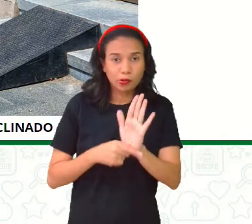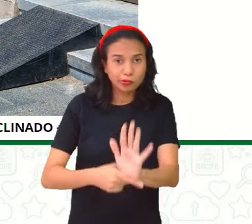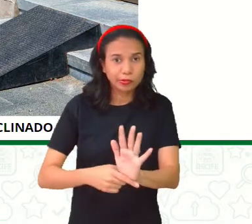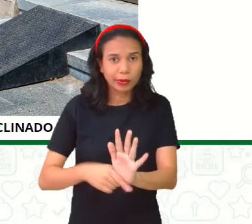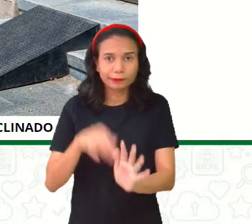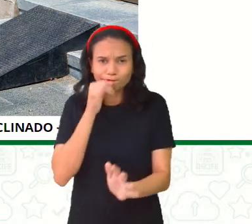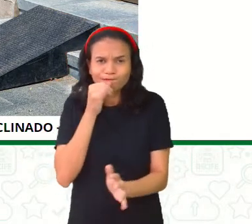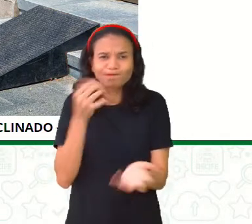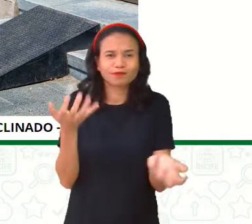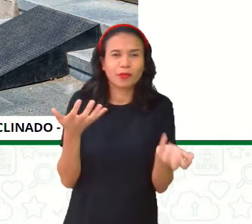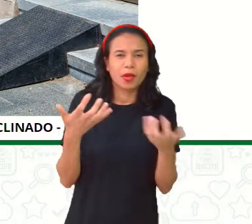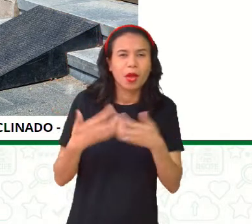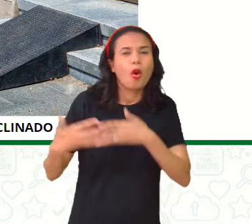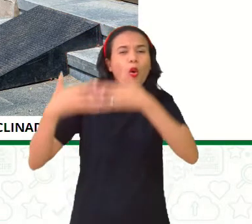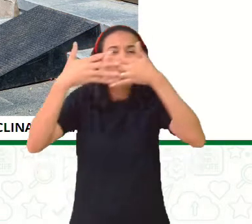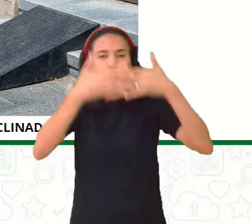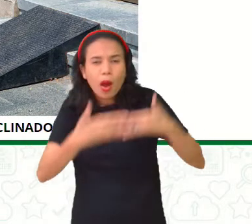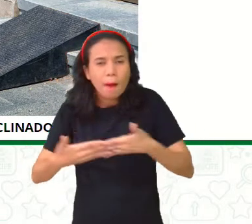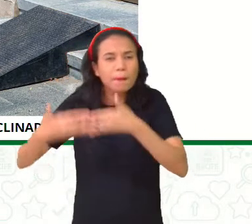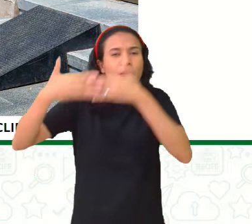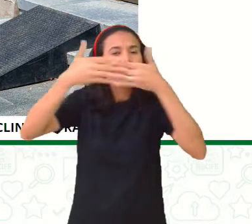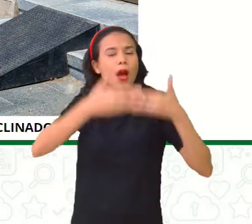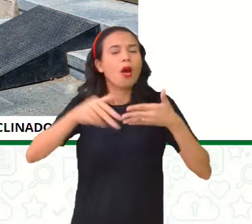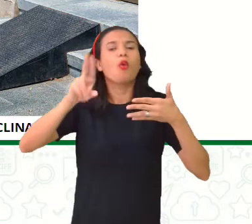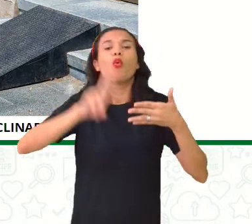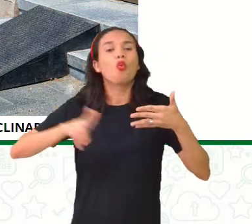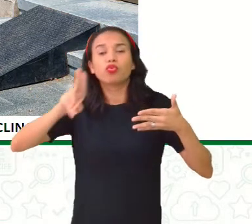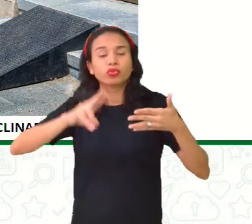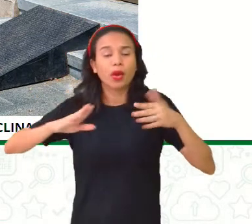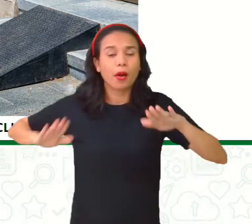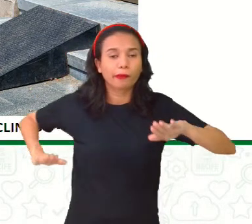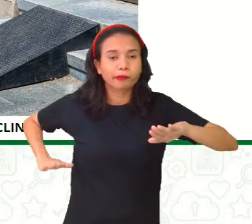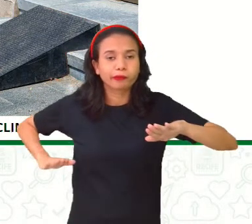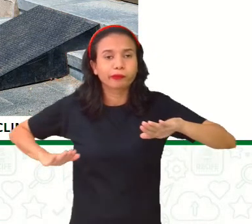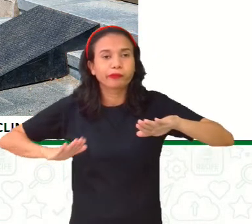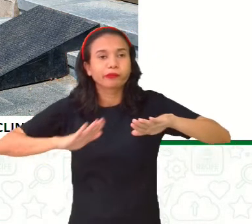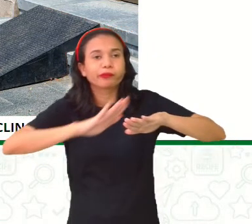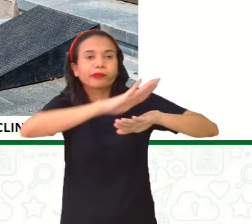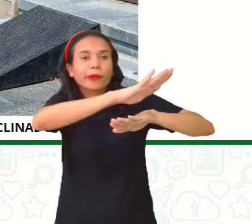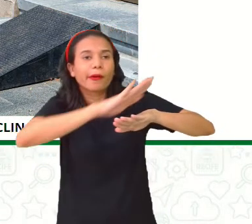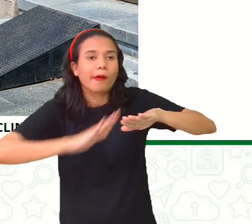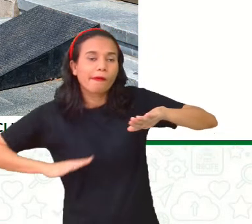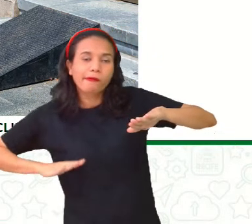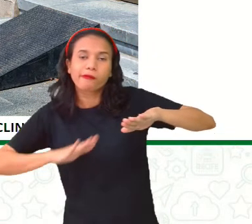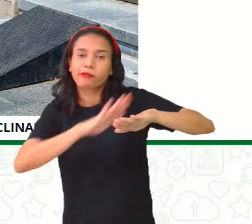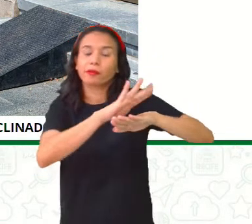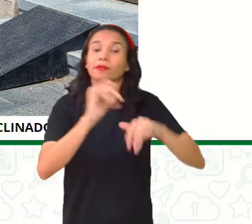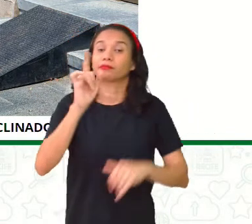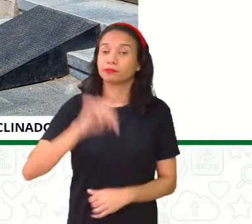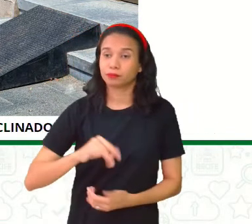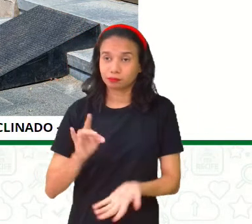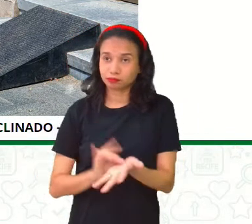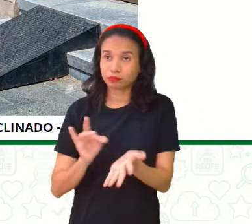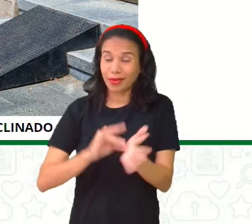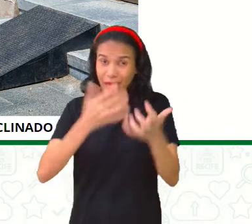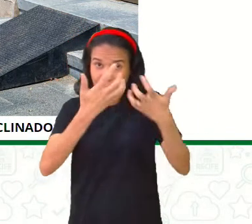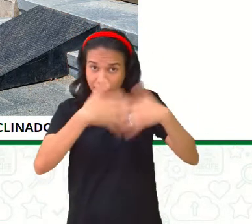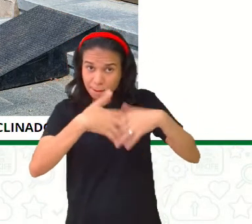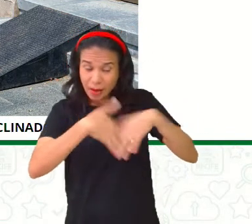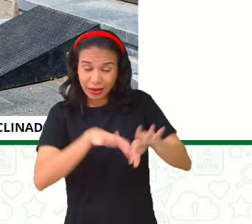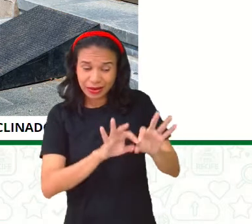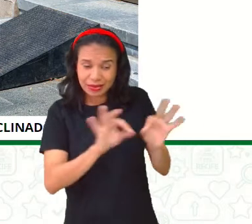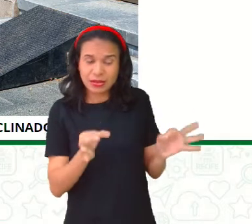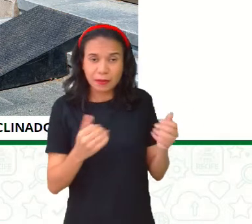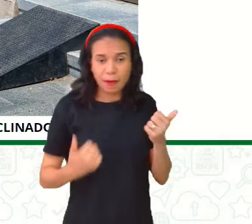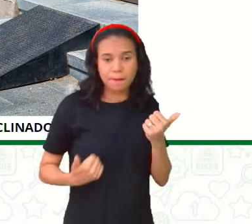de mudança sobe as coisas com uma rampa auxiliando, né? Então, olha só como essas máquinas simples nos